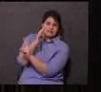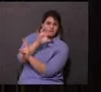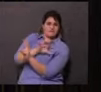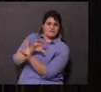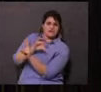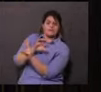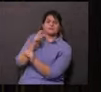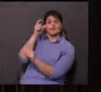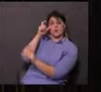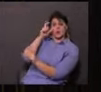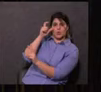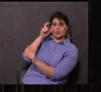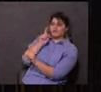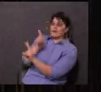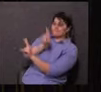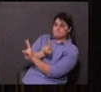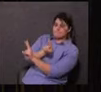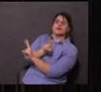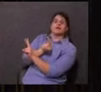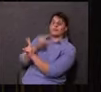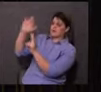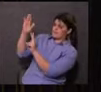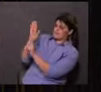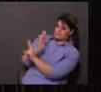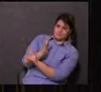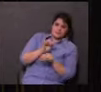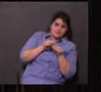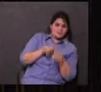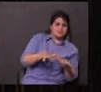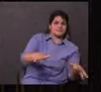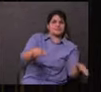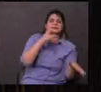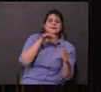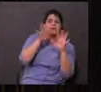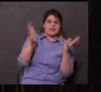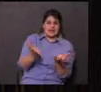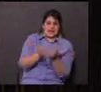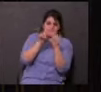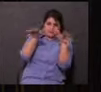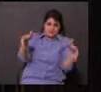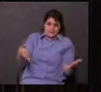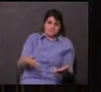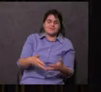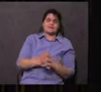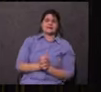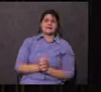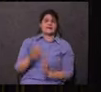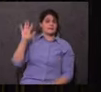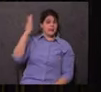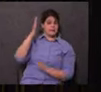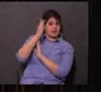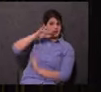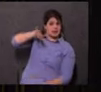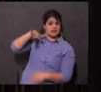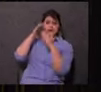a Lúcia na parte que se espargia sobre a terra. À frente da palma da mão direita de